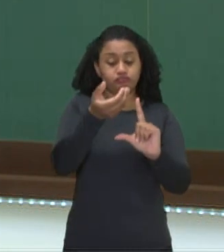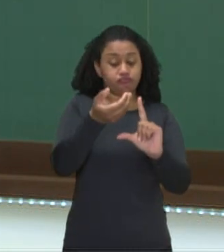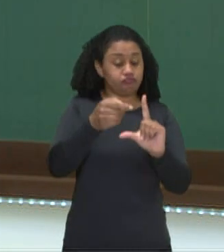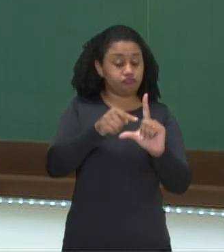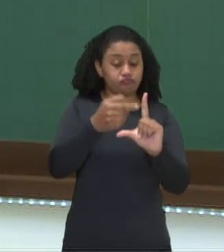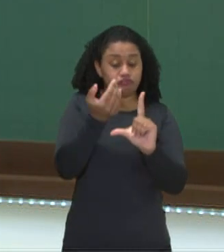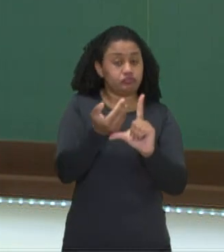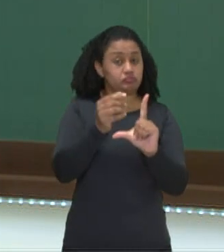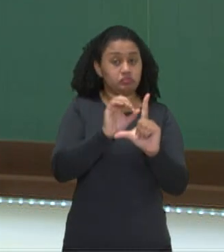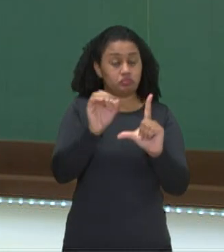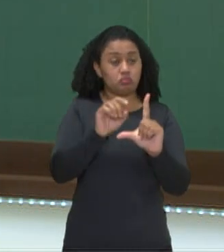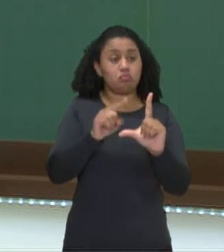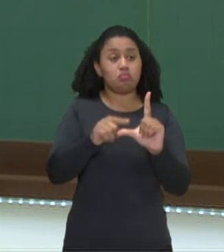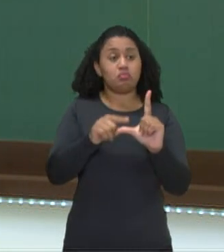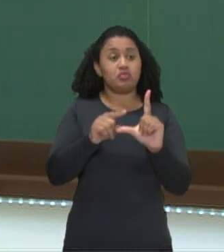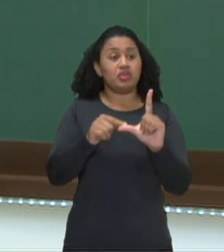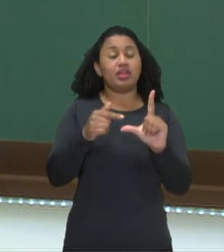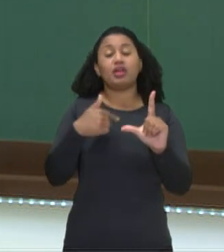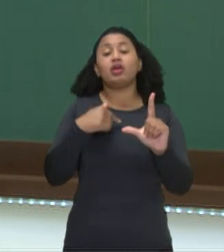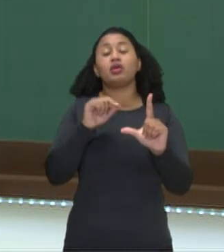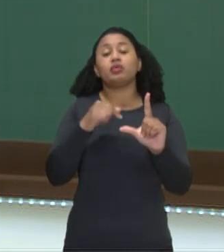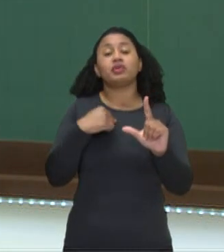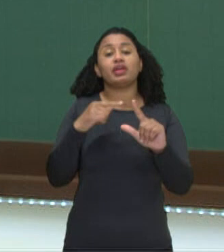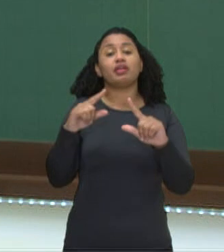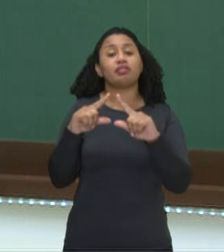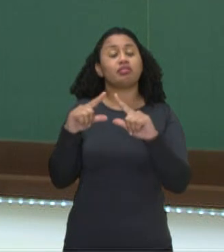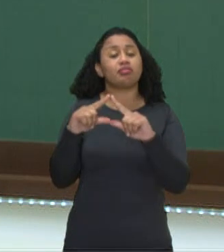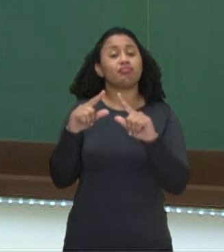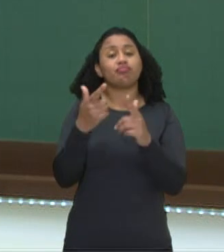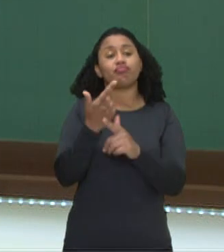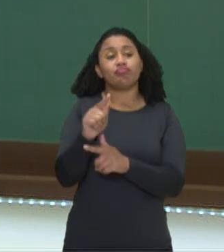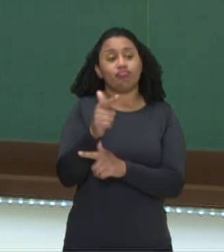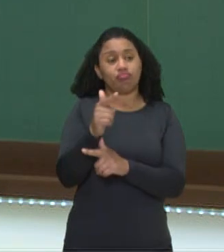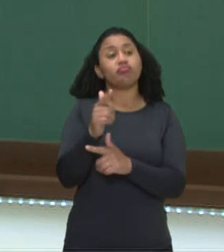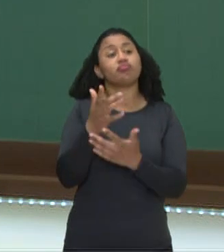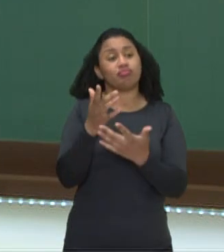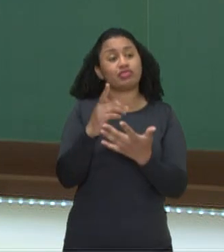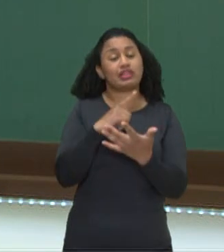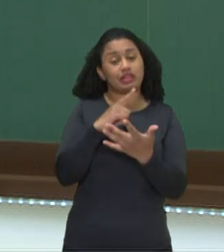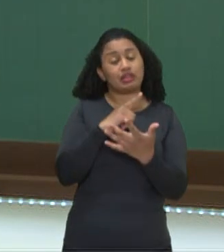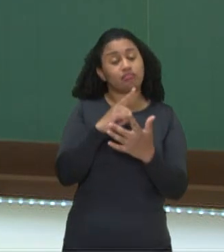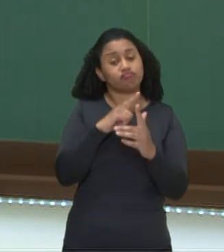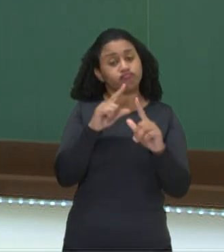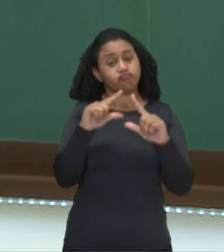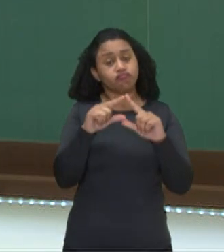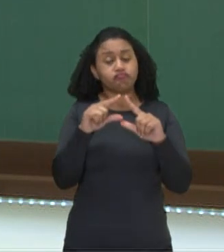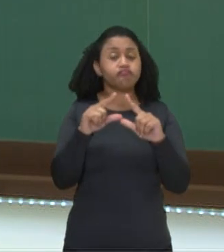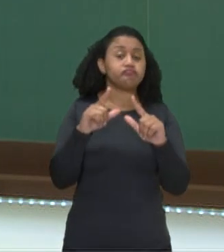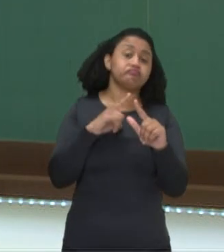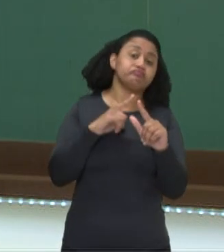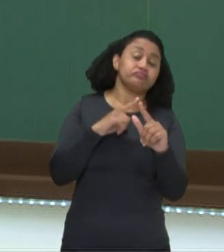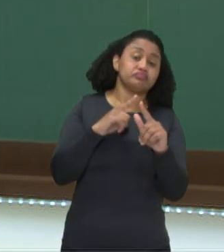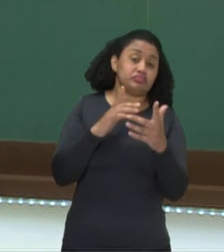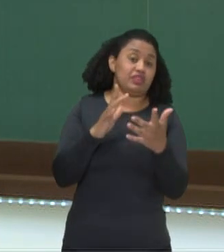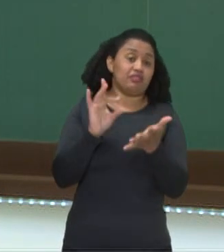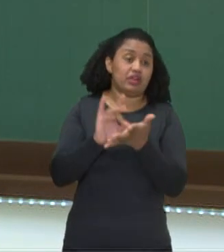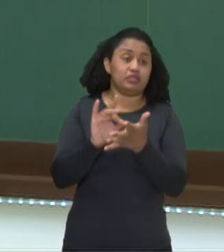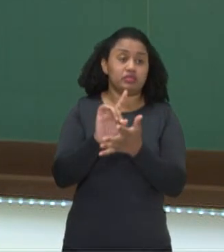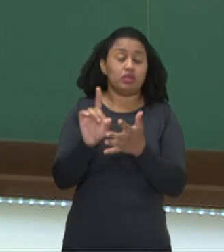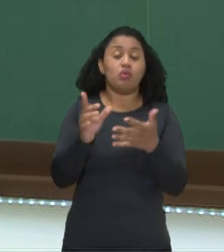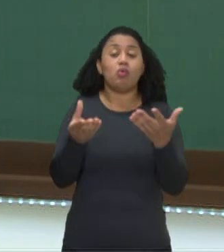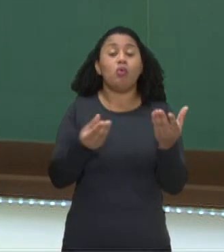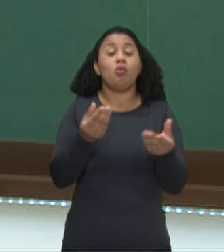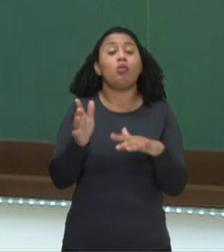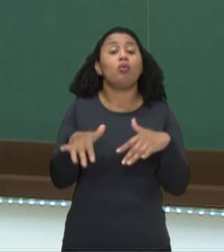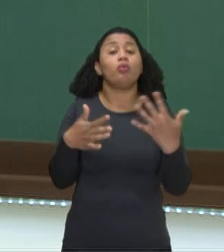encosta? Porque não tem raiz real, essa função não tem raiz real. Tem raiz complexa, mas real não. Quando que eu vou